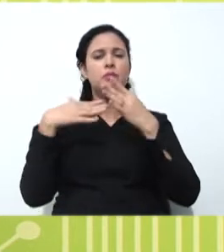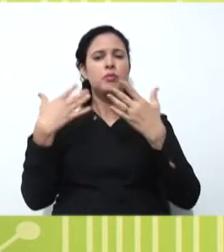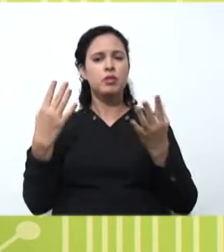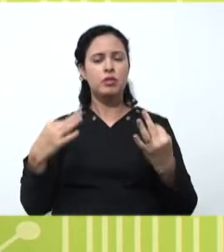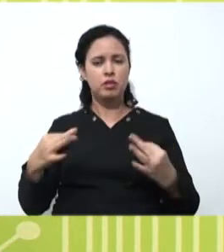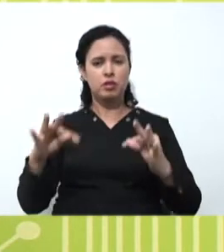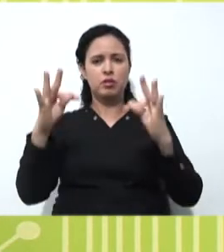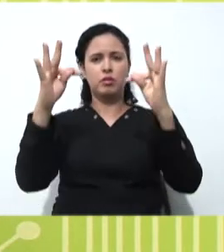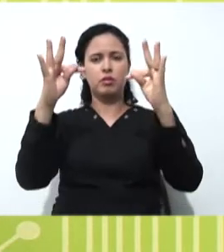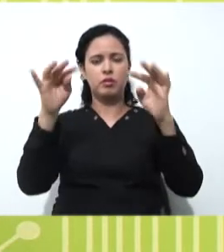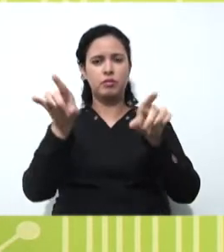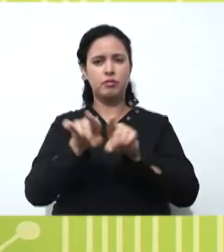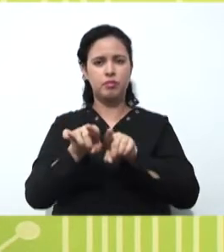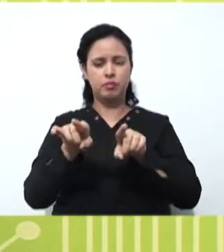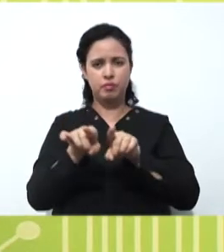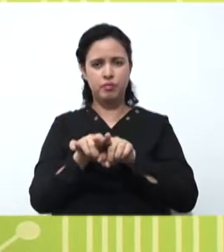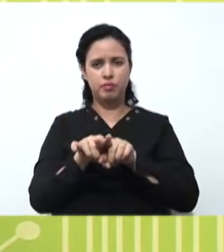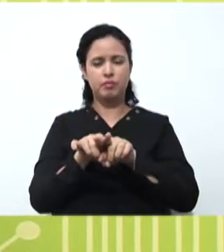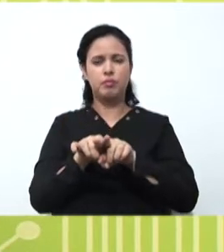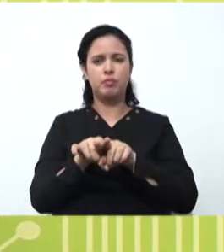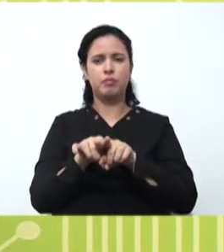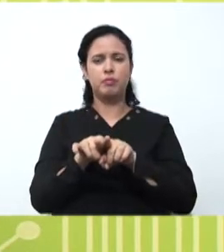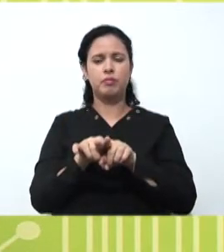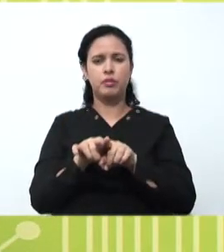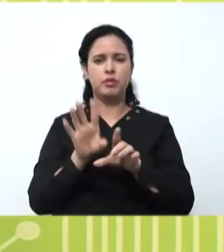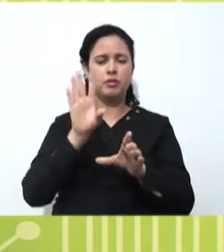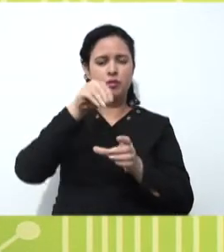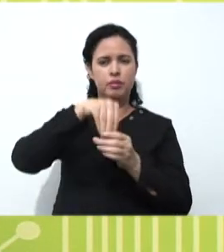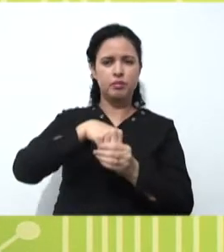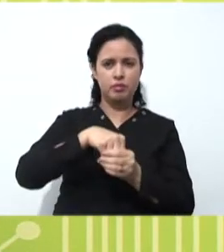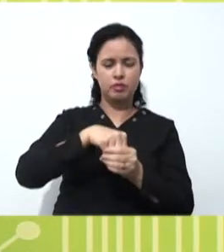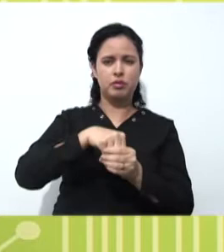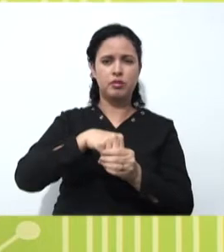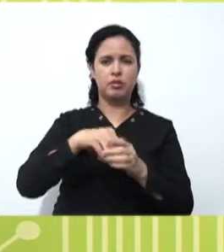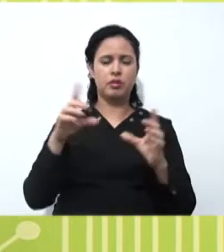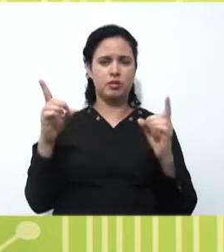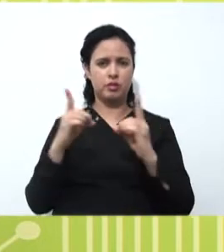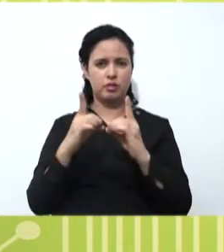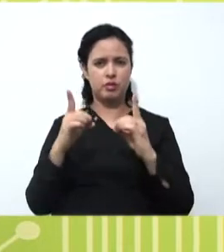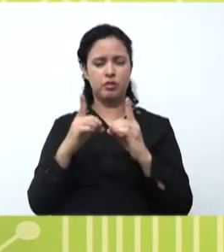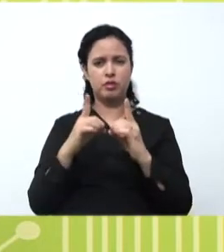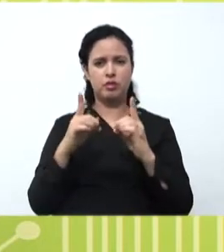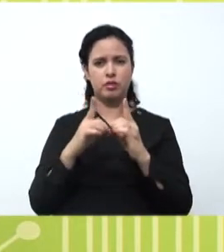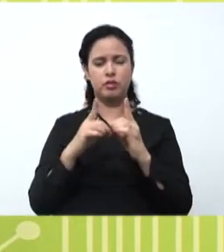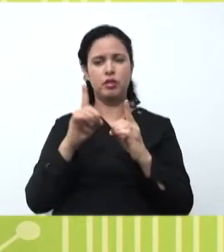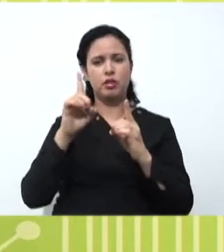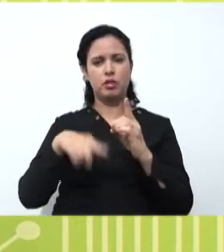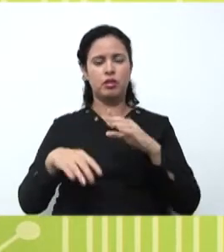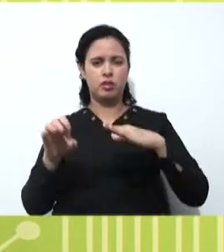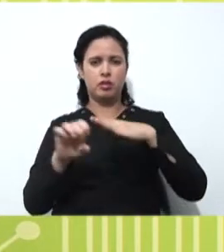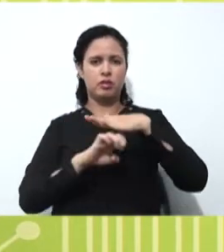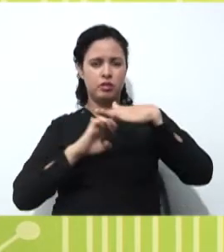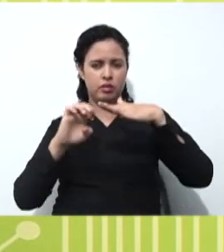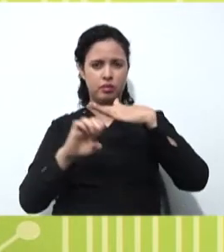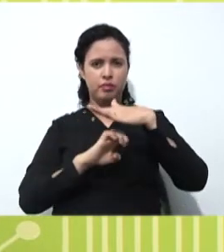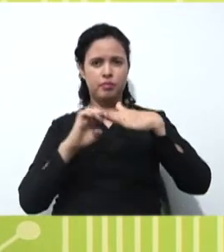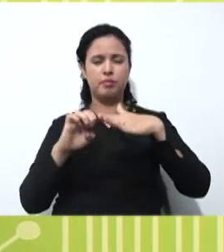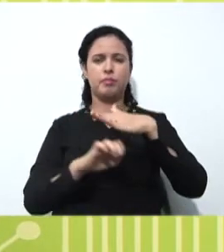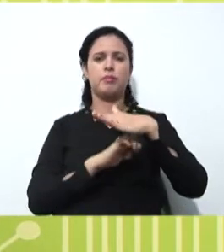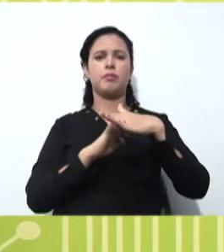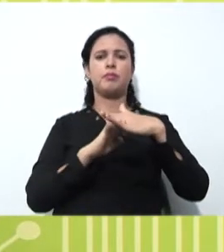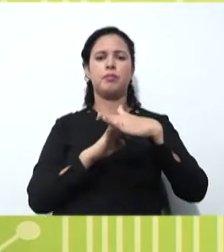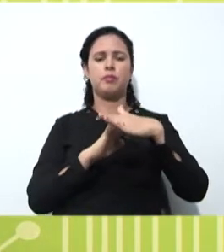tecnológica, ela também está dentro das dinâmicas do quê? Das empresas, né?